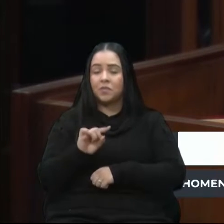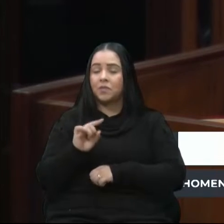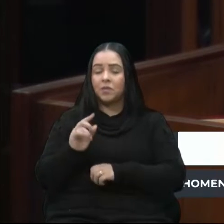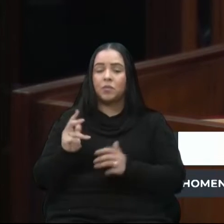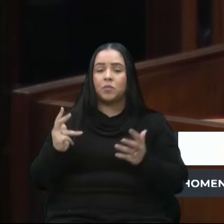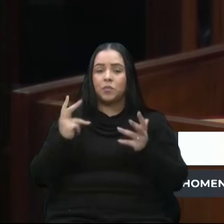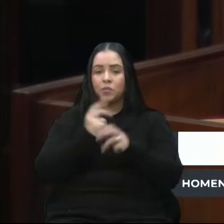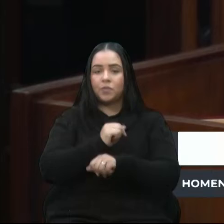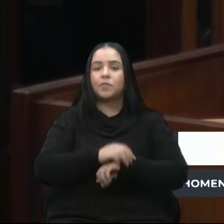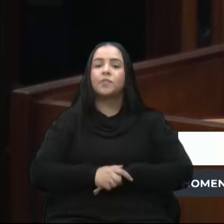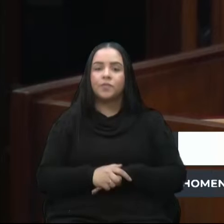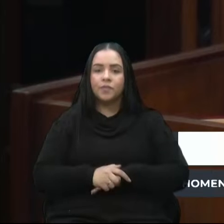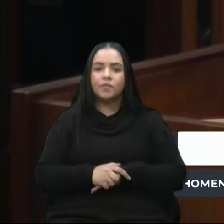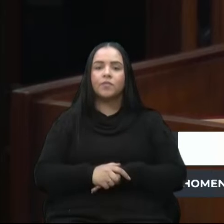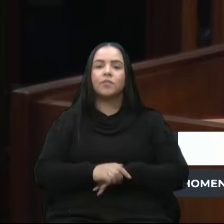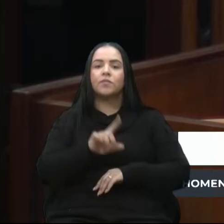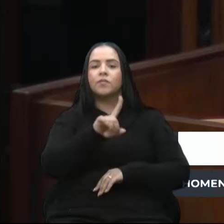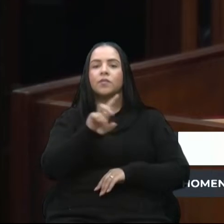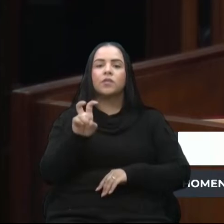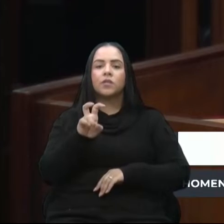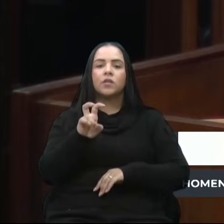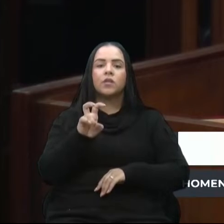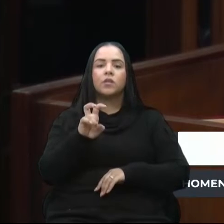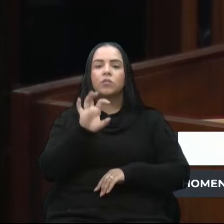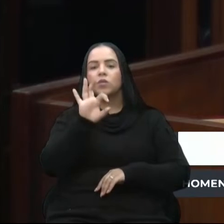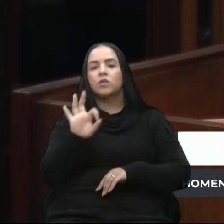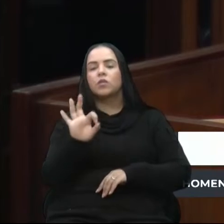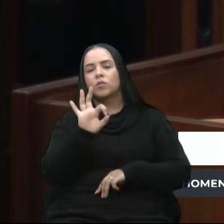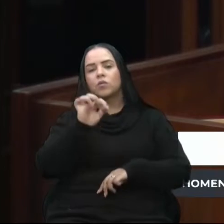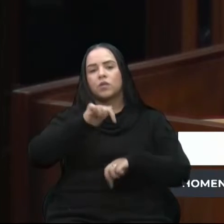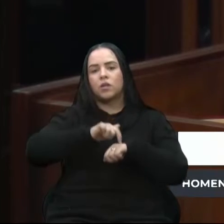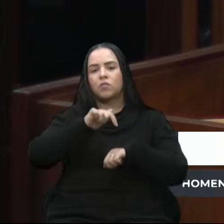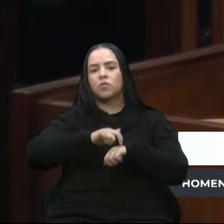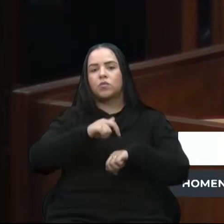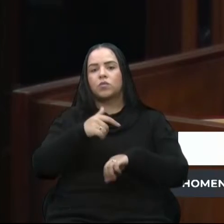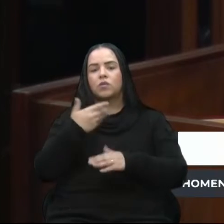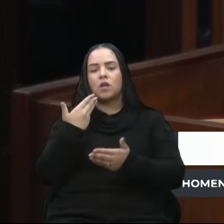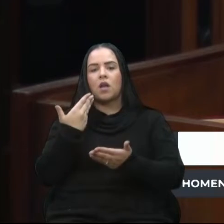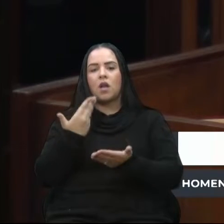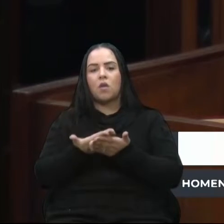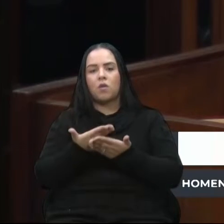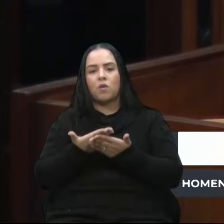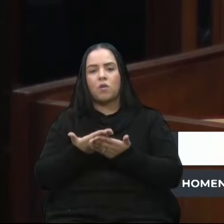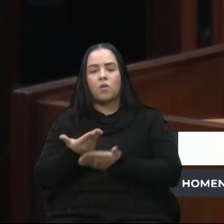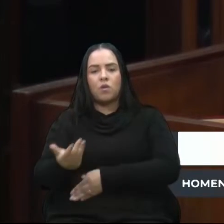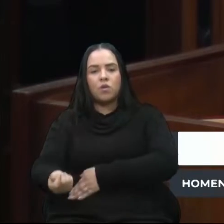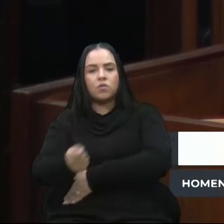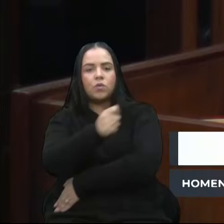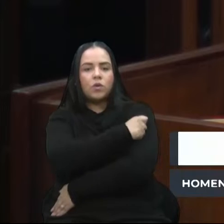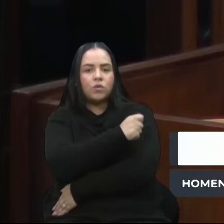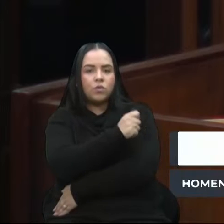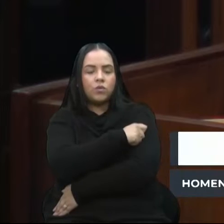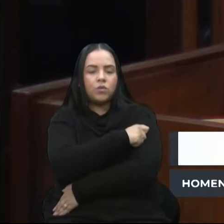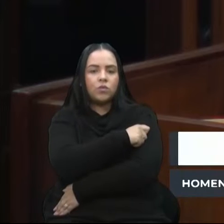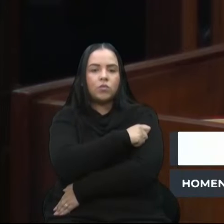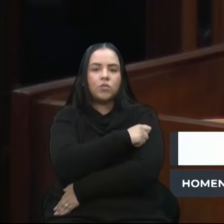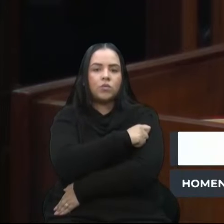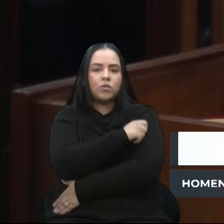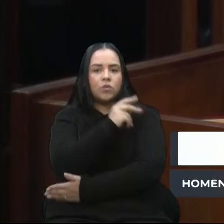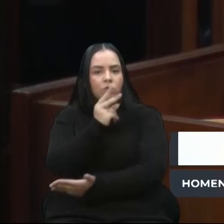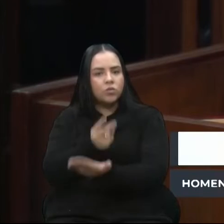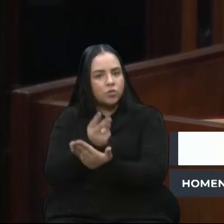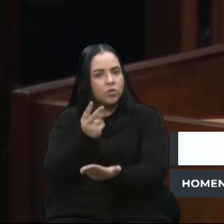percentual. Quer dizer, 15% do tempo dos alunos que a escola adotar isto para manter essa língua da